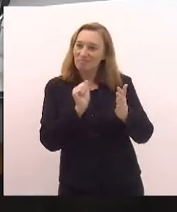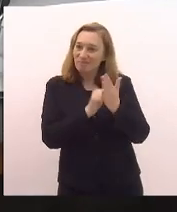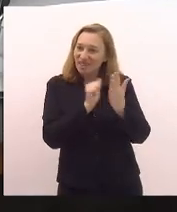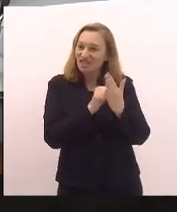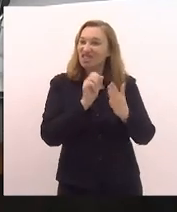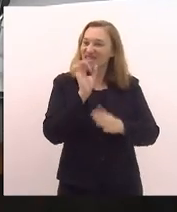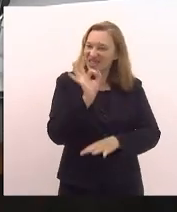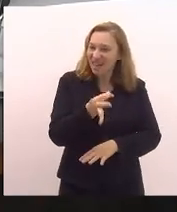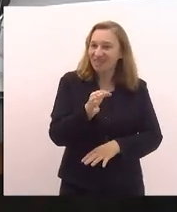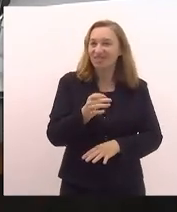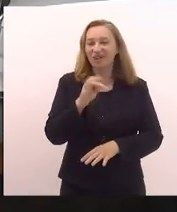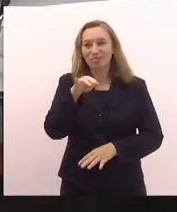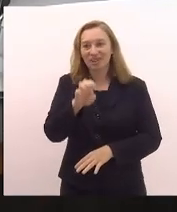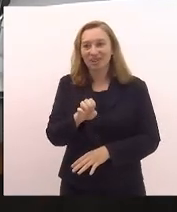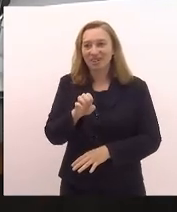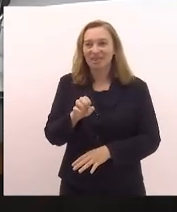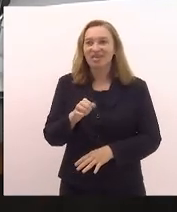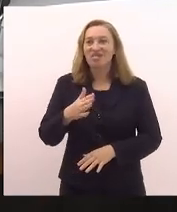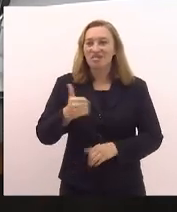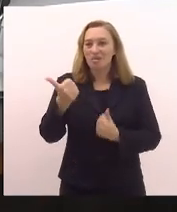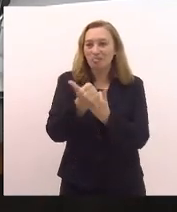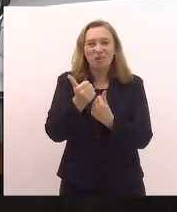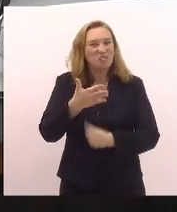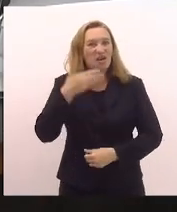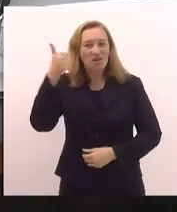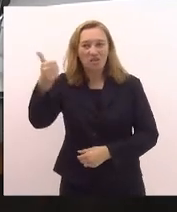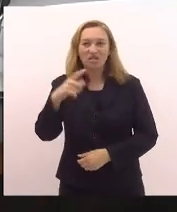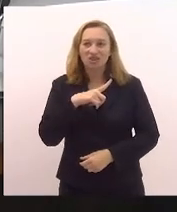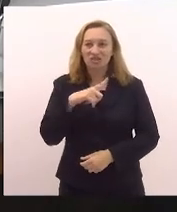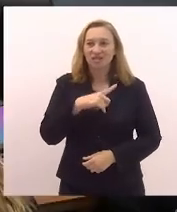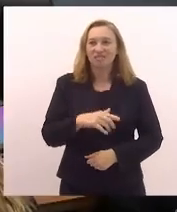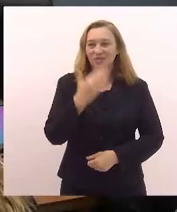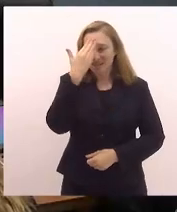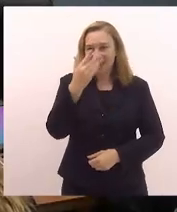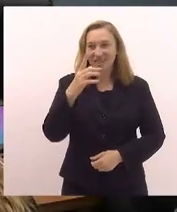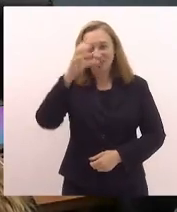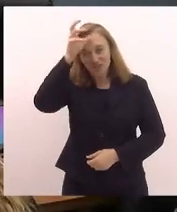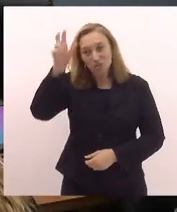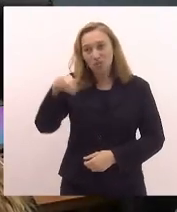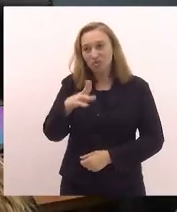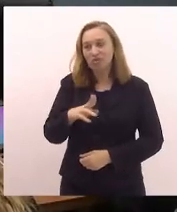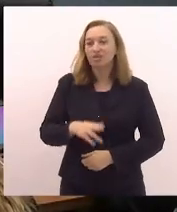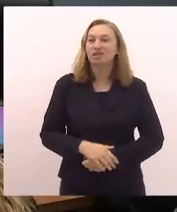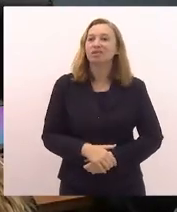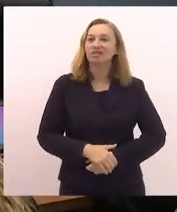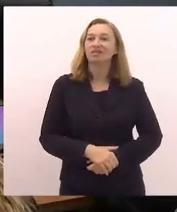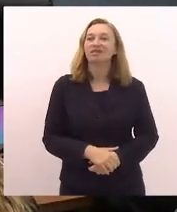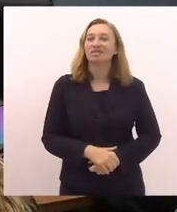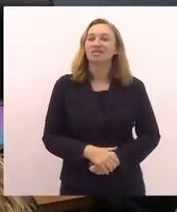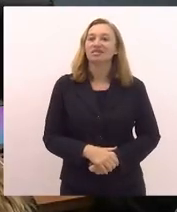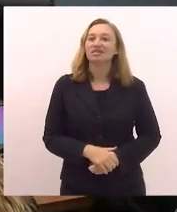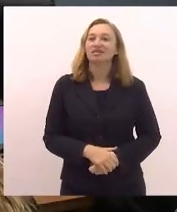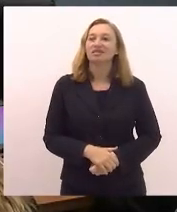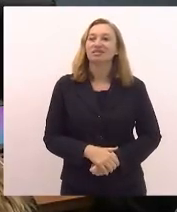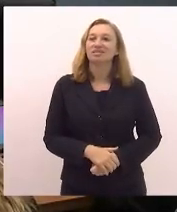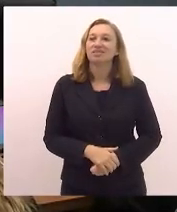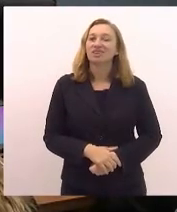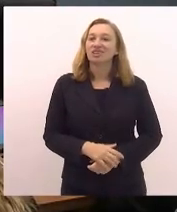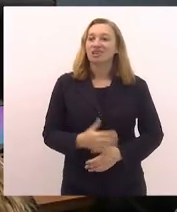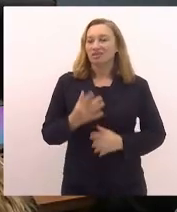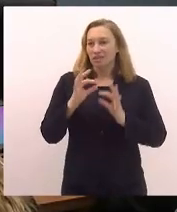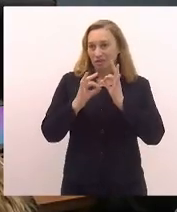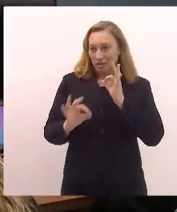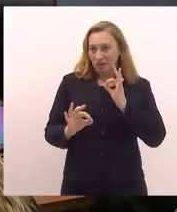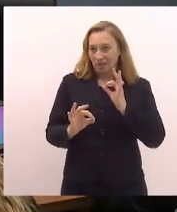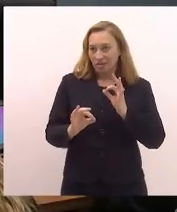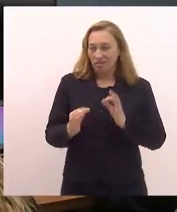certo. E tive o melhor apoio que eu podia ter. Obrigada, tia Ju. Bom, vou falar muito rapidamente, que eu não